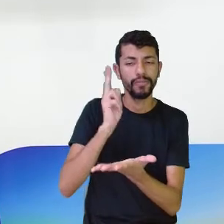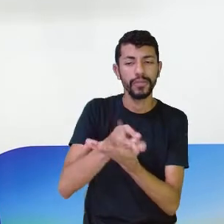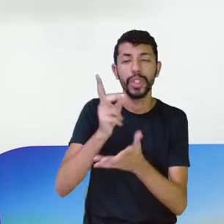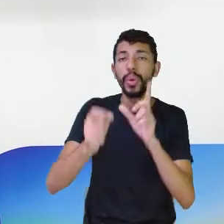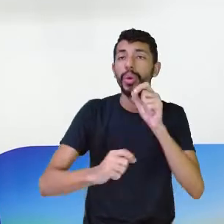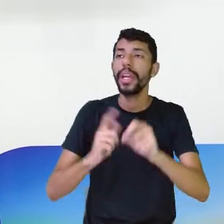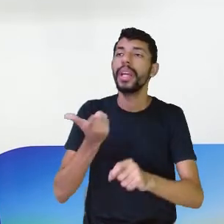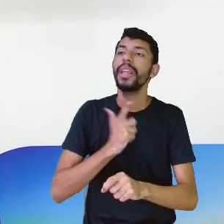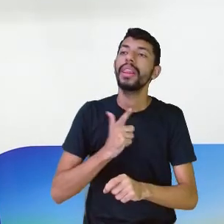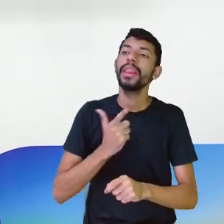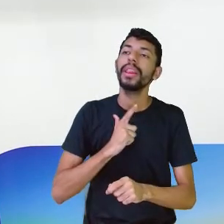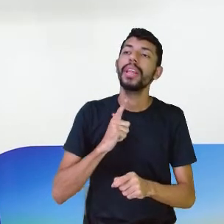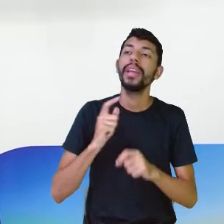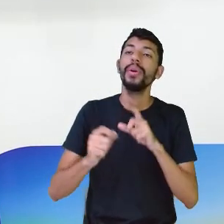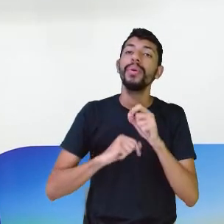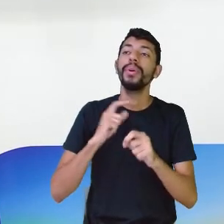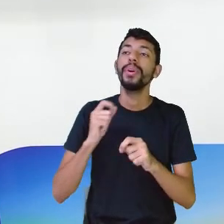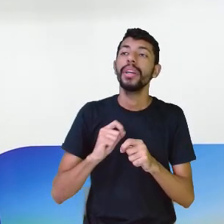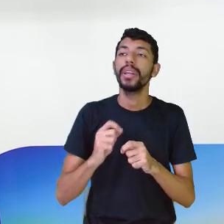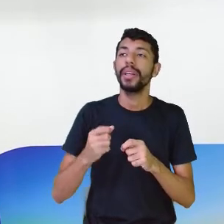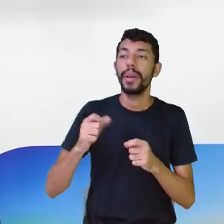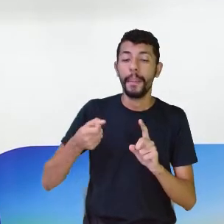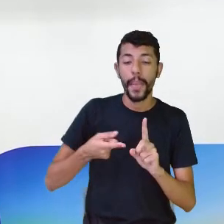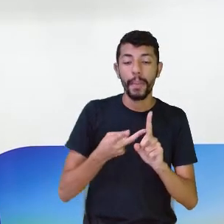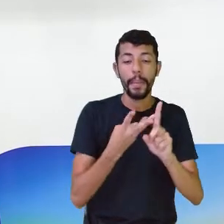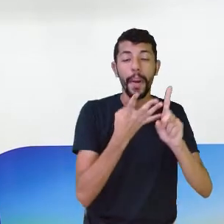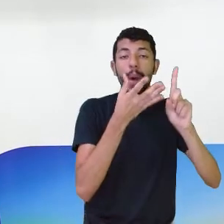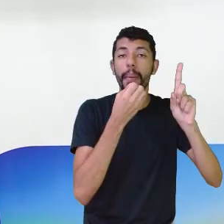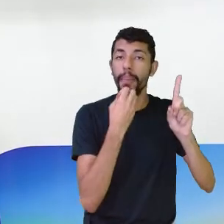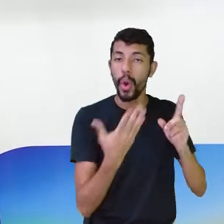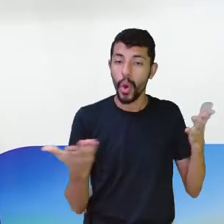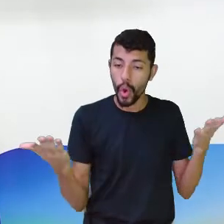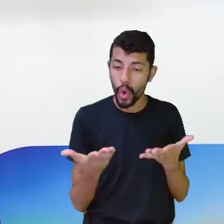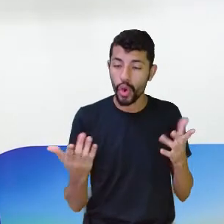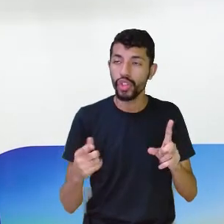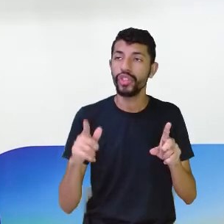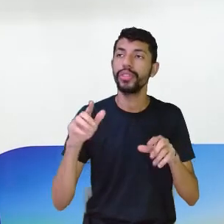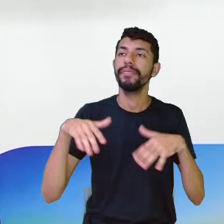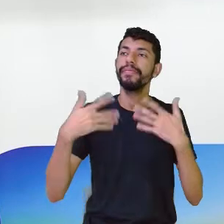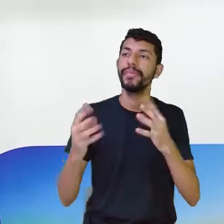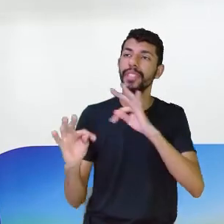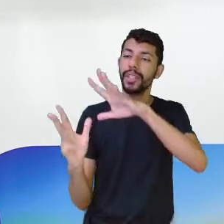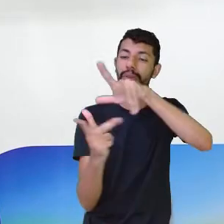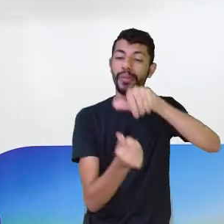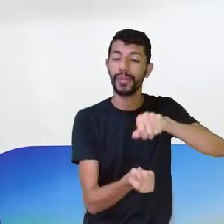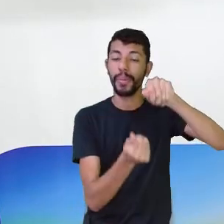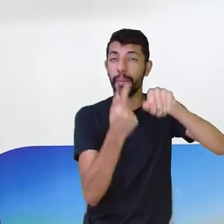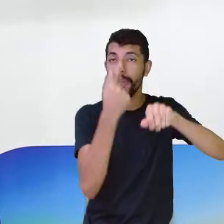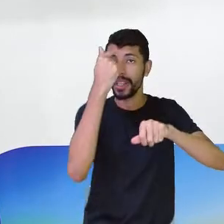tendo aí benefícios no presente, e aí a sustentabilidade diz,